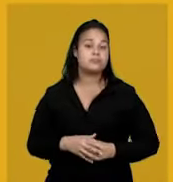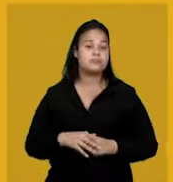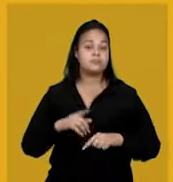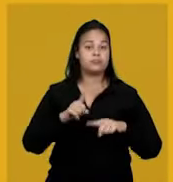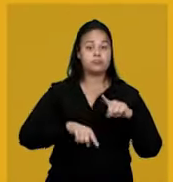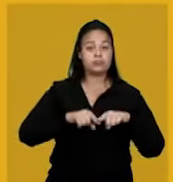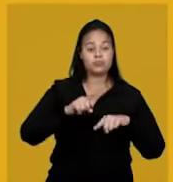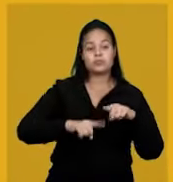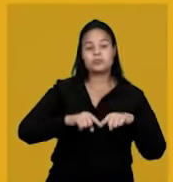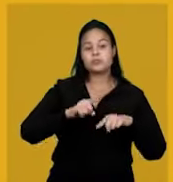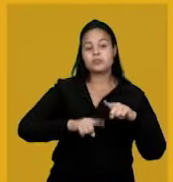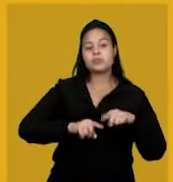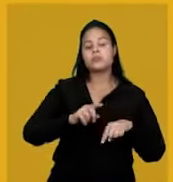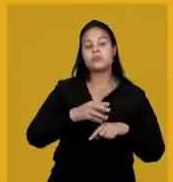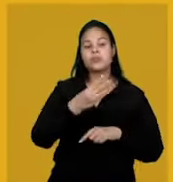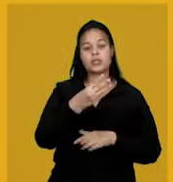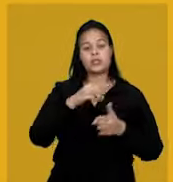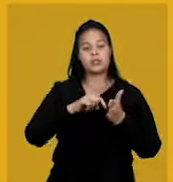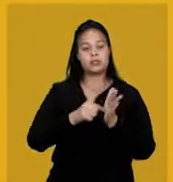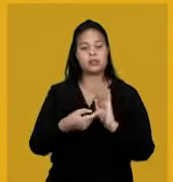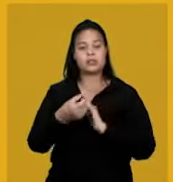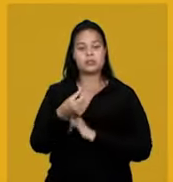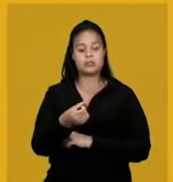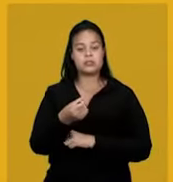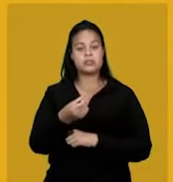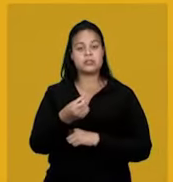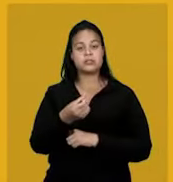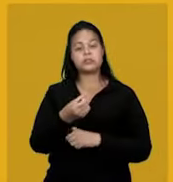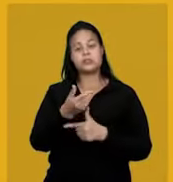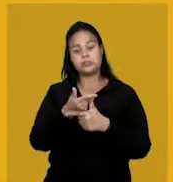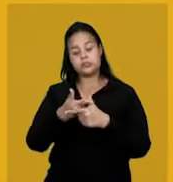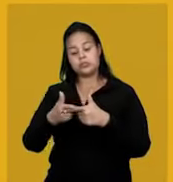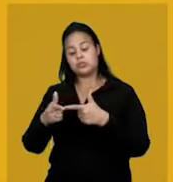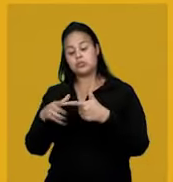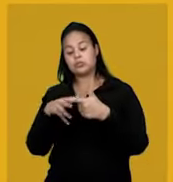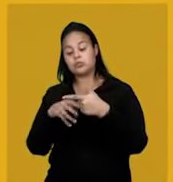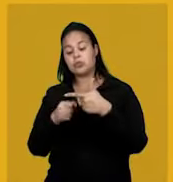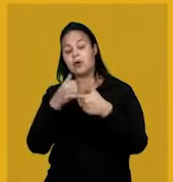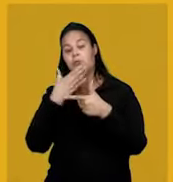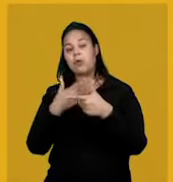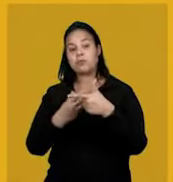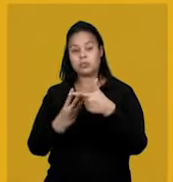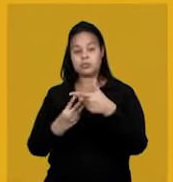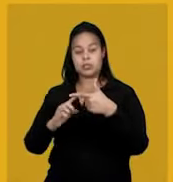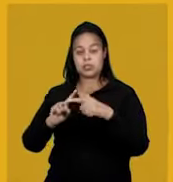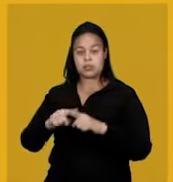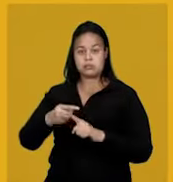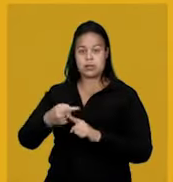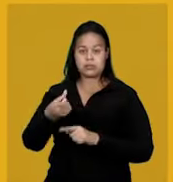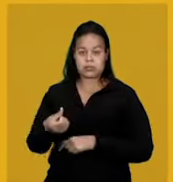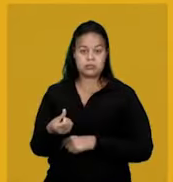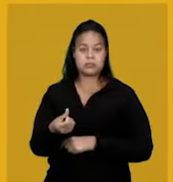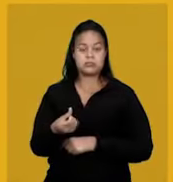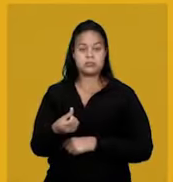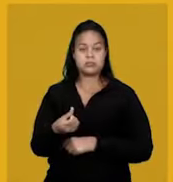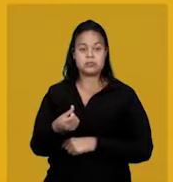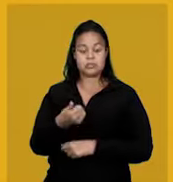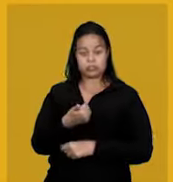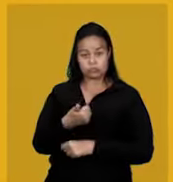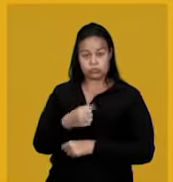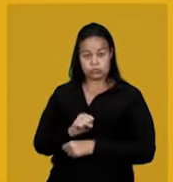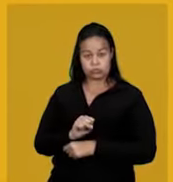produto, 3 vezes 6, dividido pela soma, 3 mais 6,